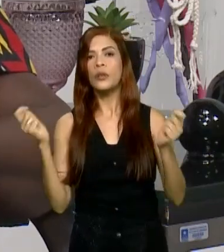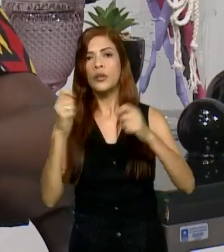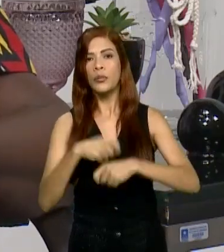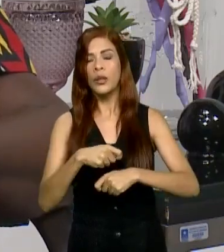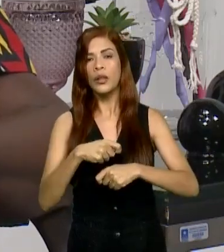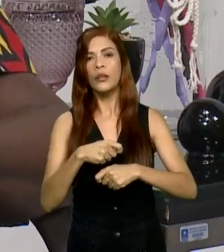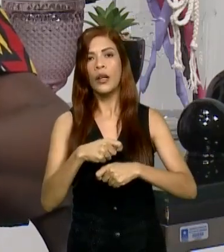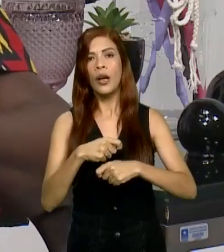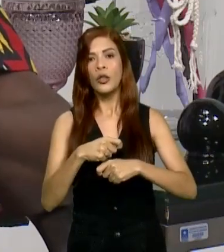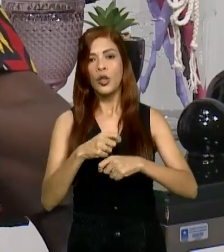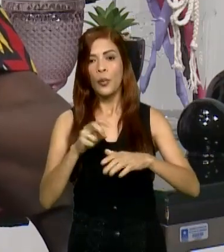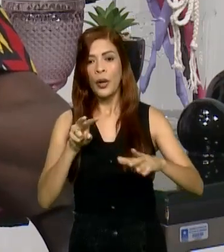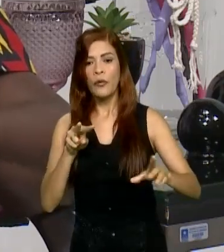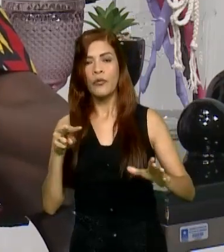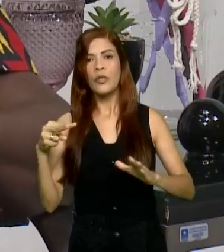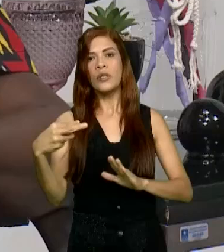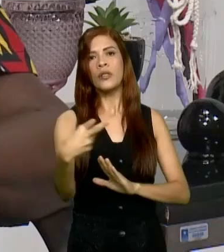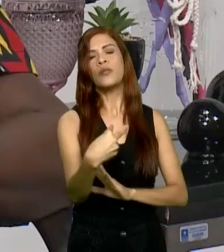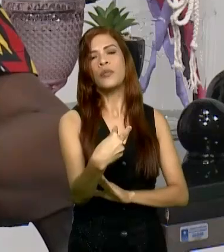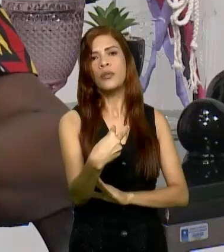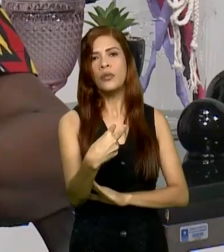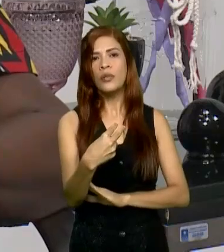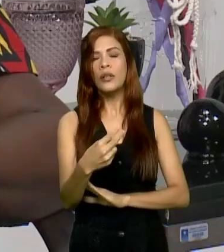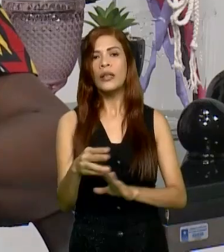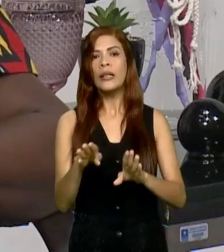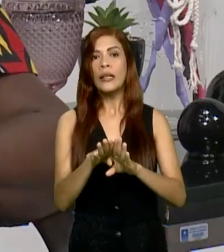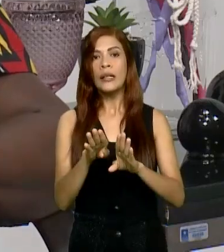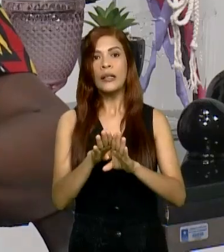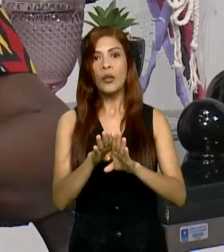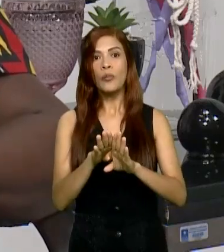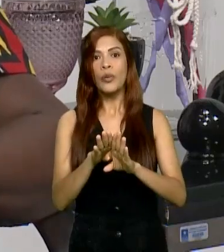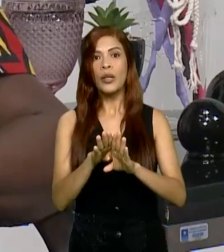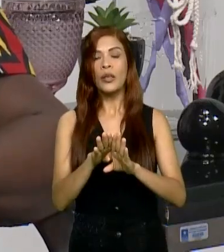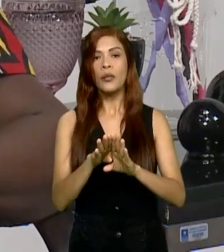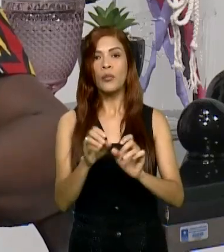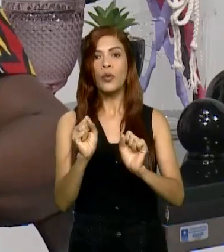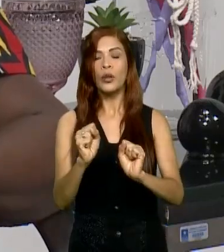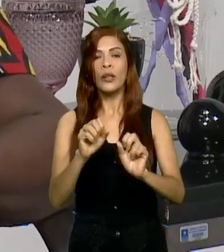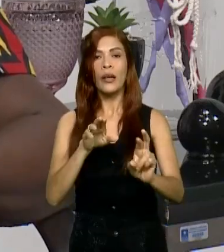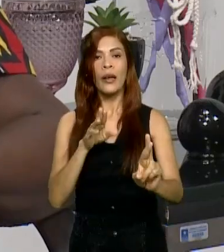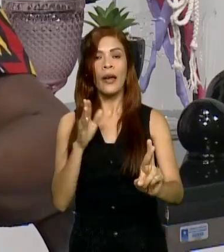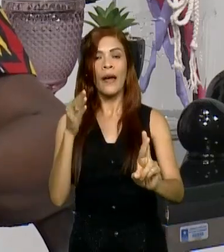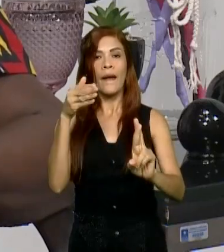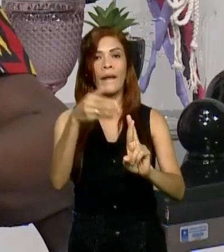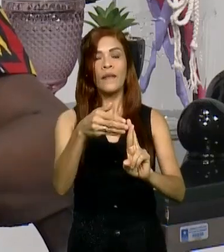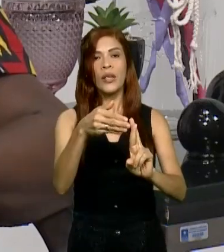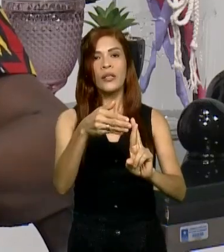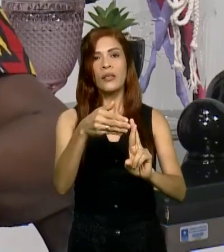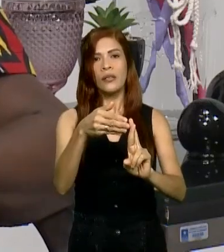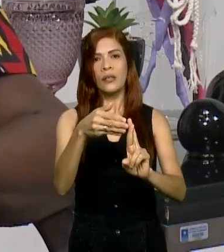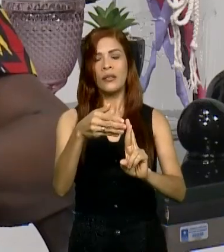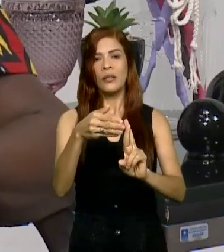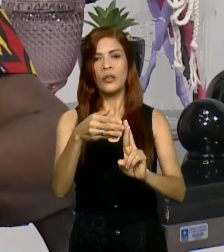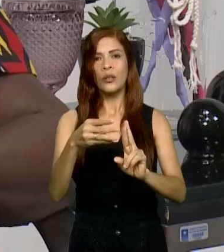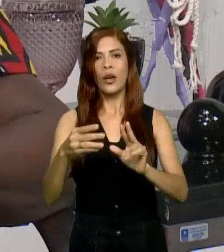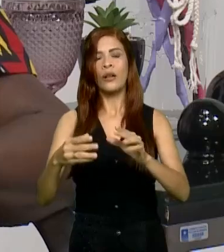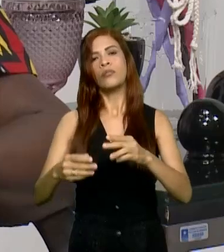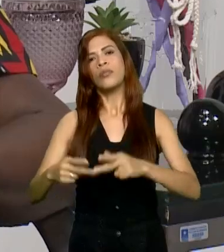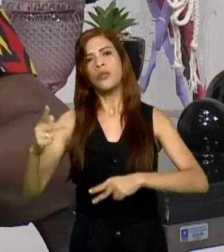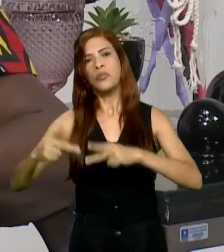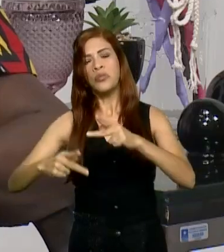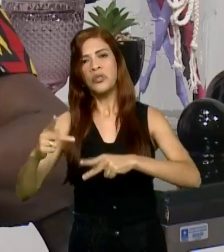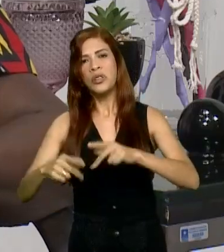dar visibilidade e também servir de referência para trabalhar a transversalidade da política, na educação,